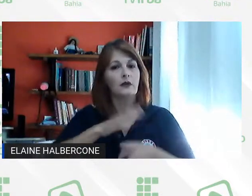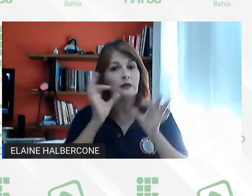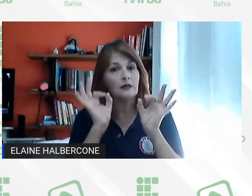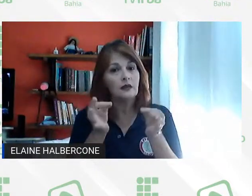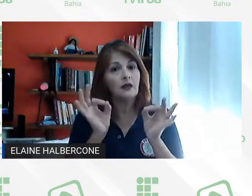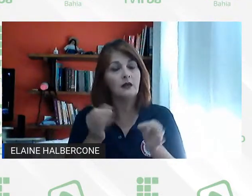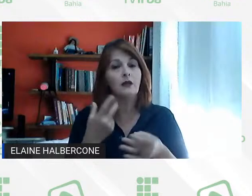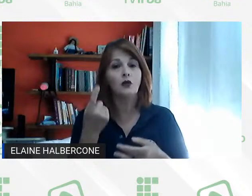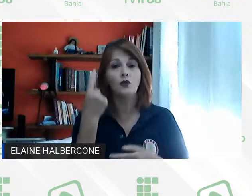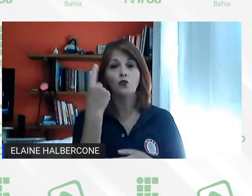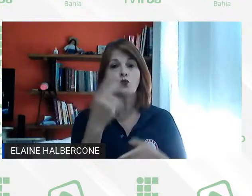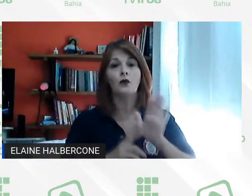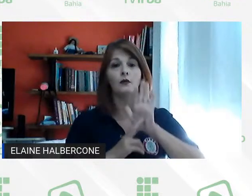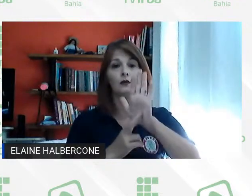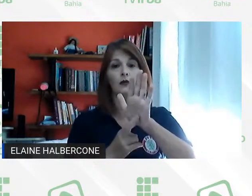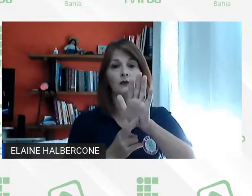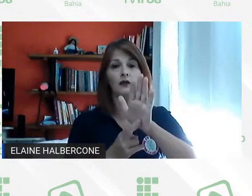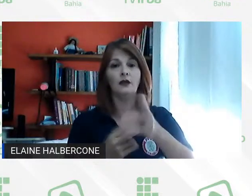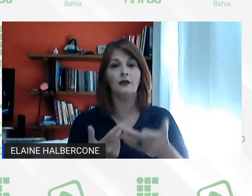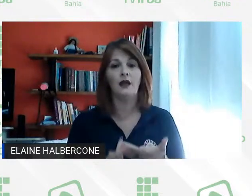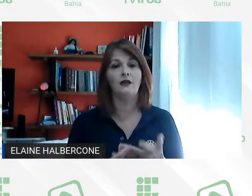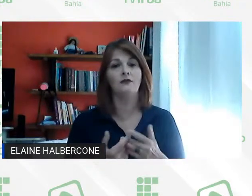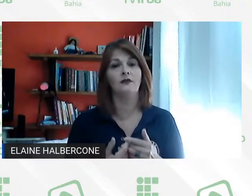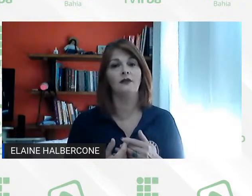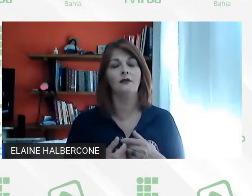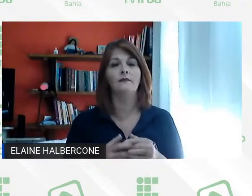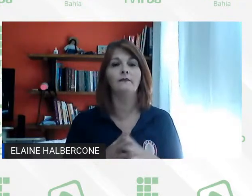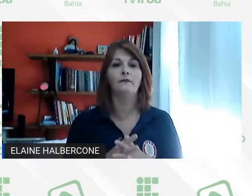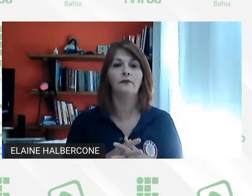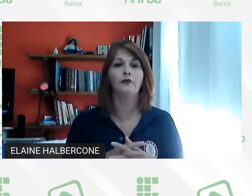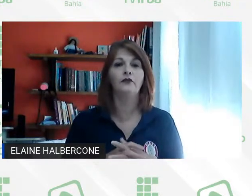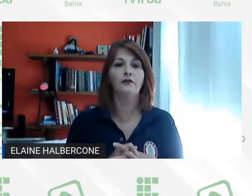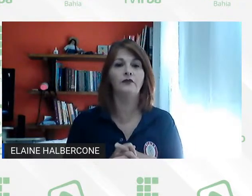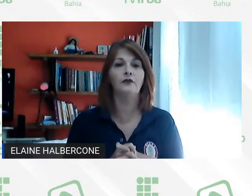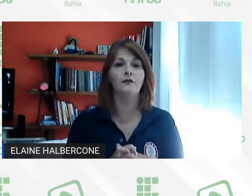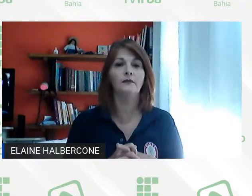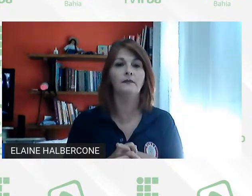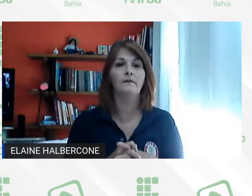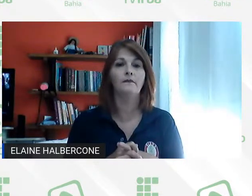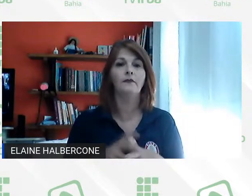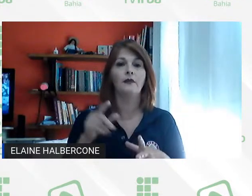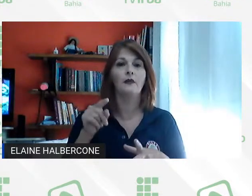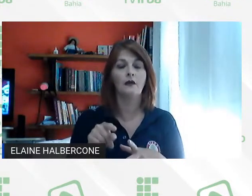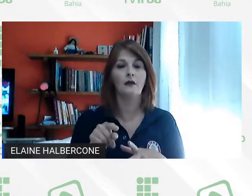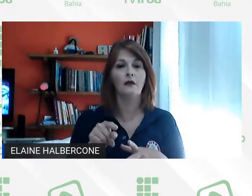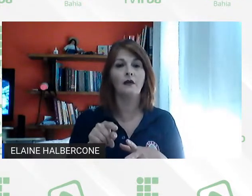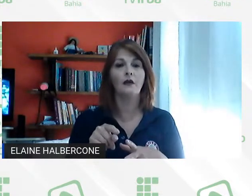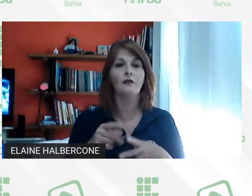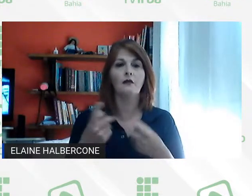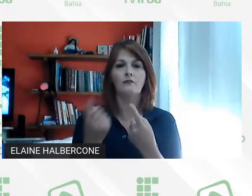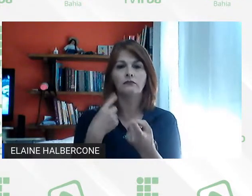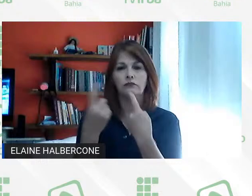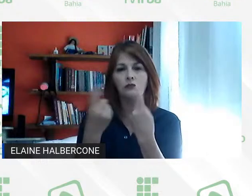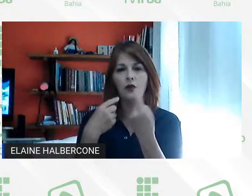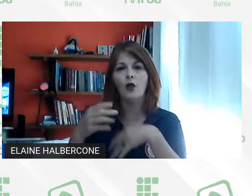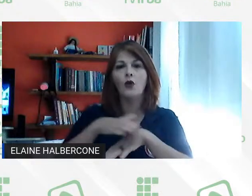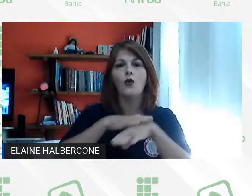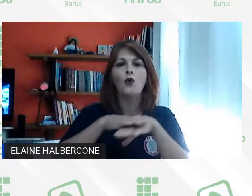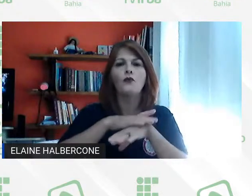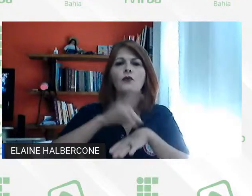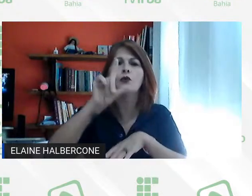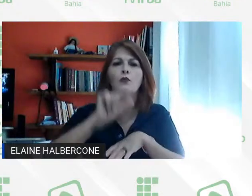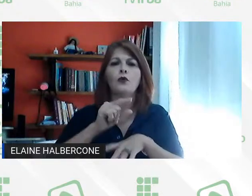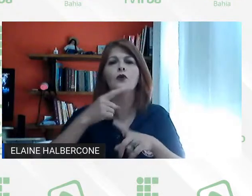um representante, né, de uma representante. E aí, só dialogando aqui com vocês um pouquinho